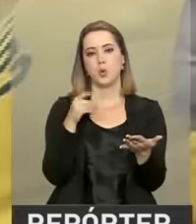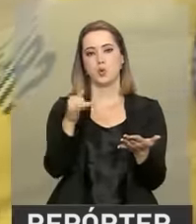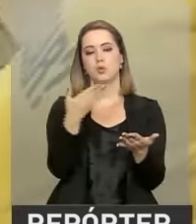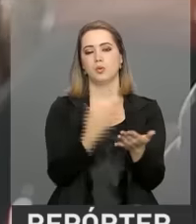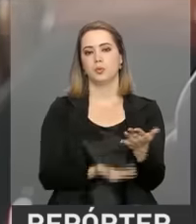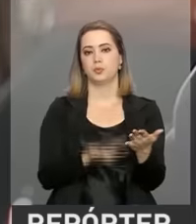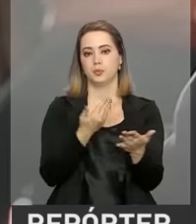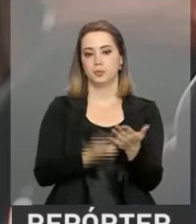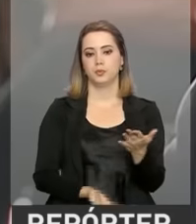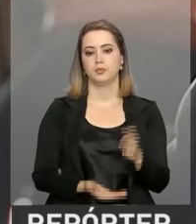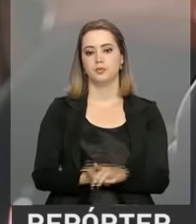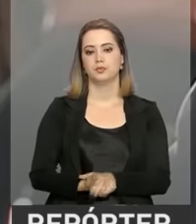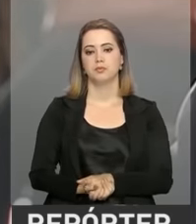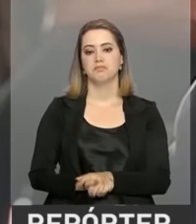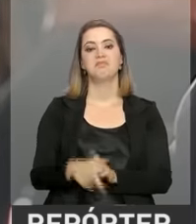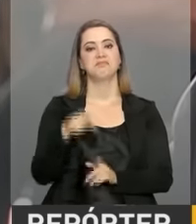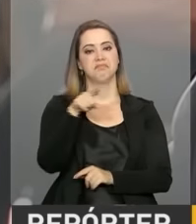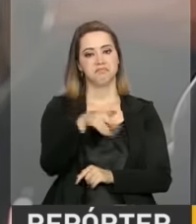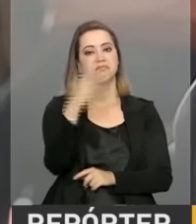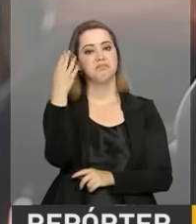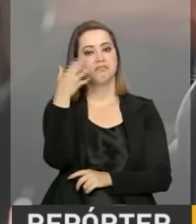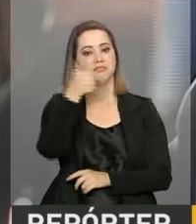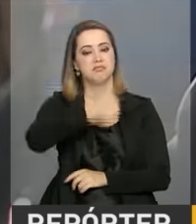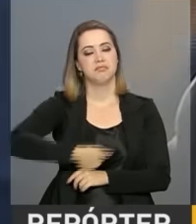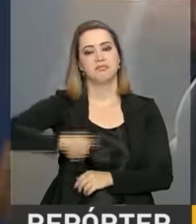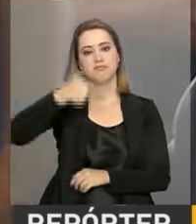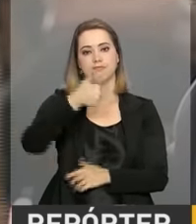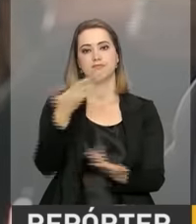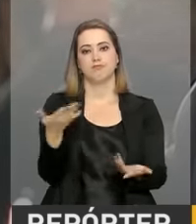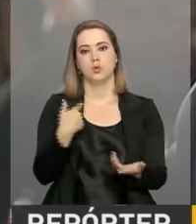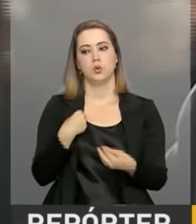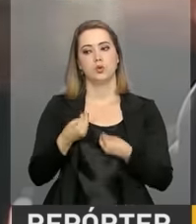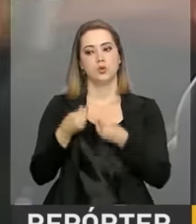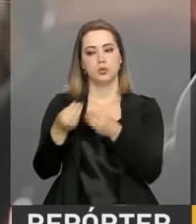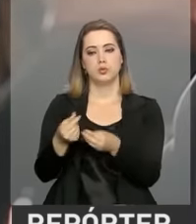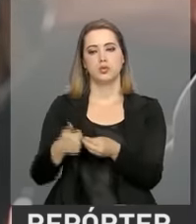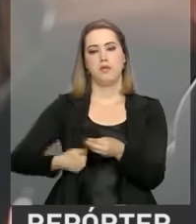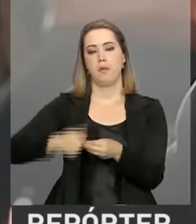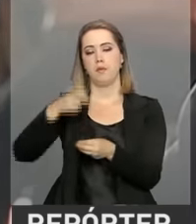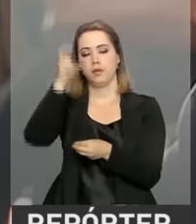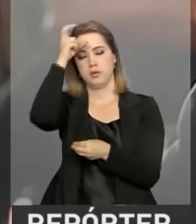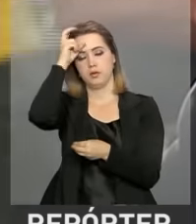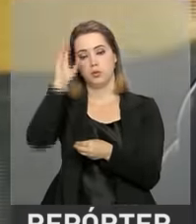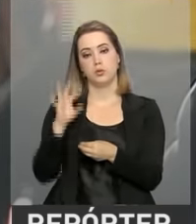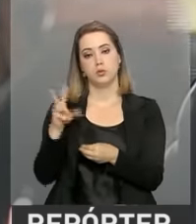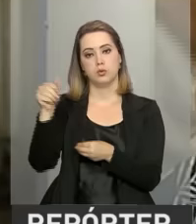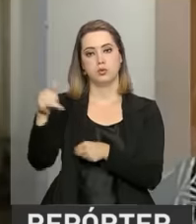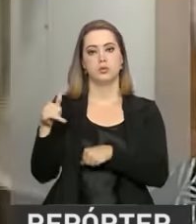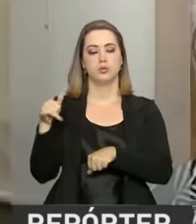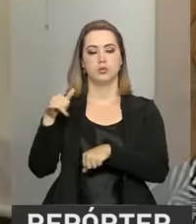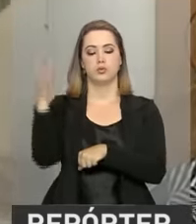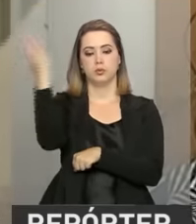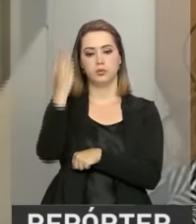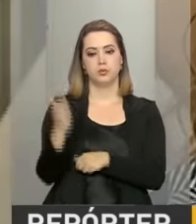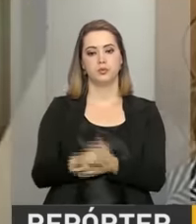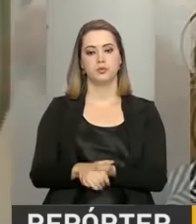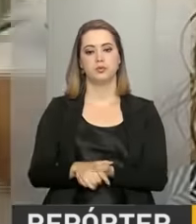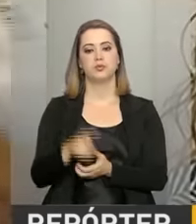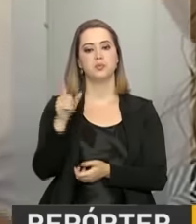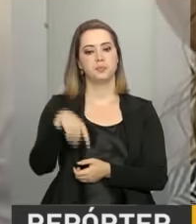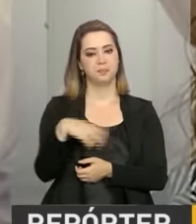perdidas à toa. Achei a iniciativa fantástica, porque assim a gente consegue levar um pouquinho mais de cultura para todo o nosso povo, né, brasileiro. Foi muito válido,